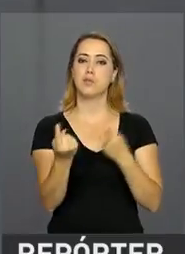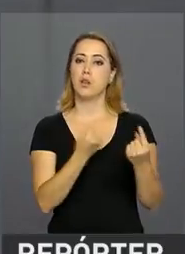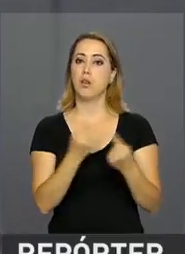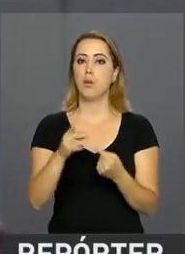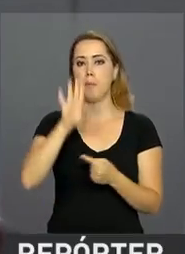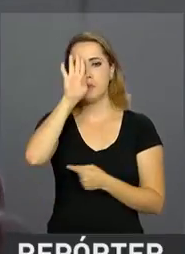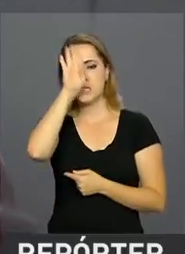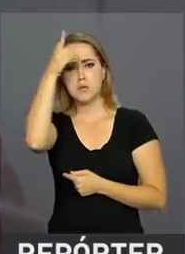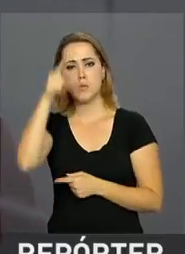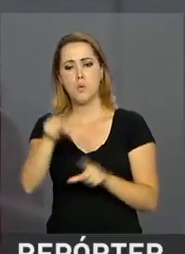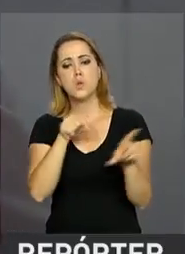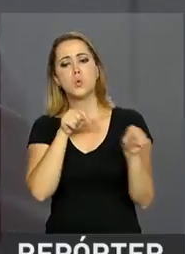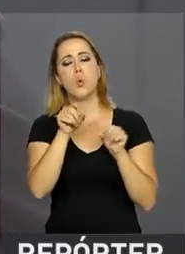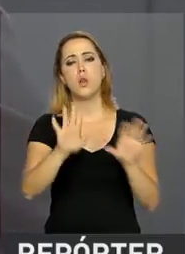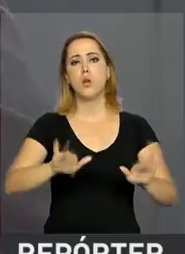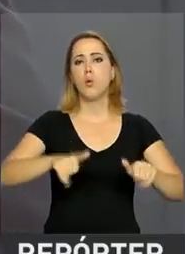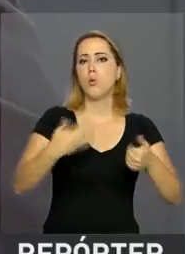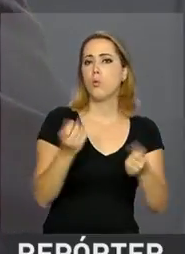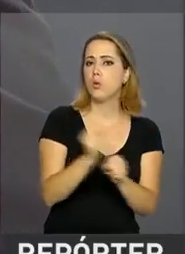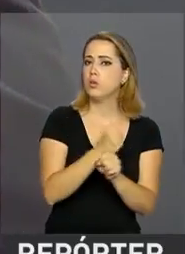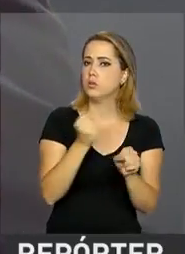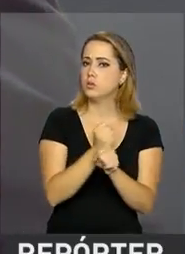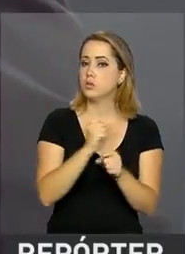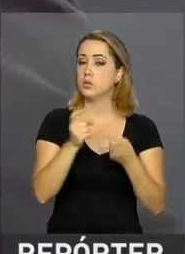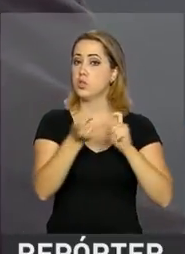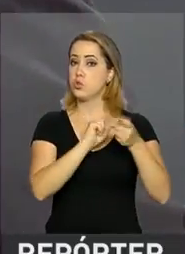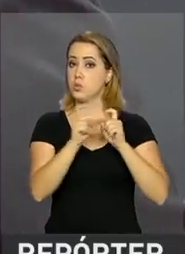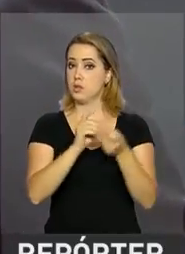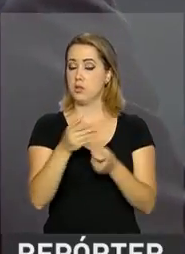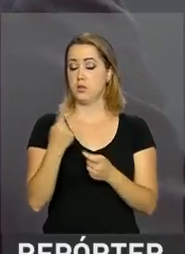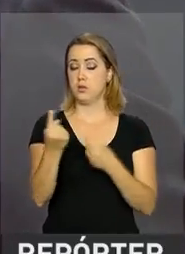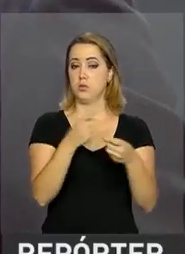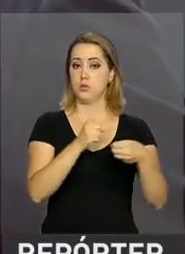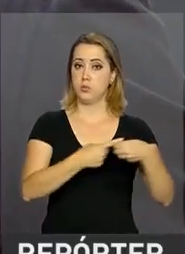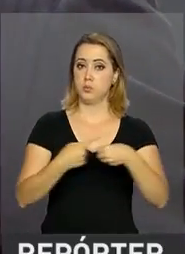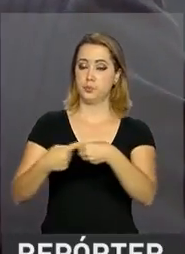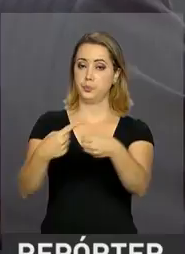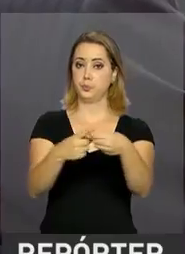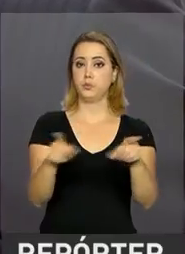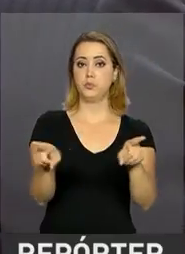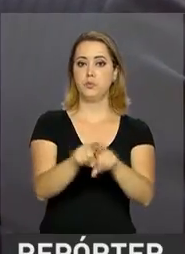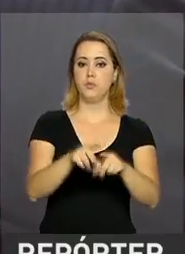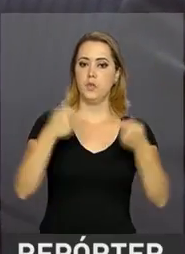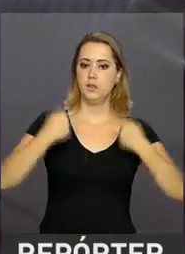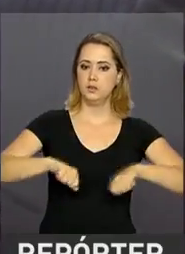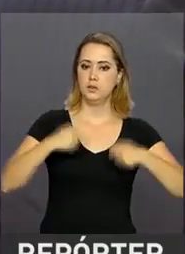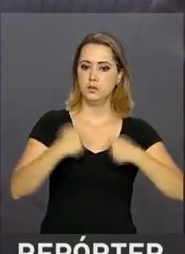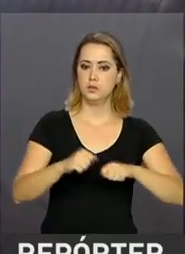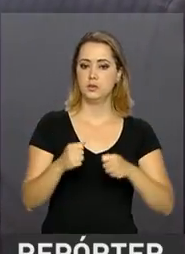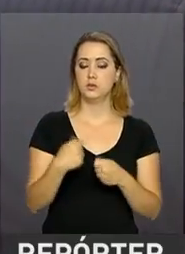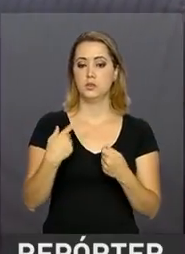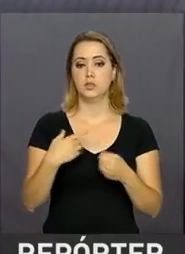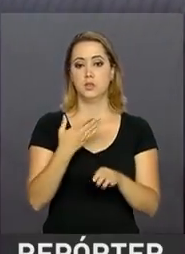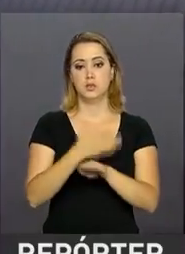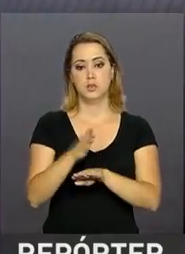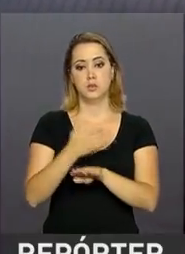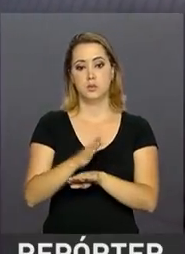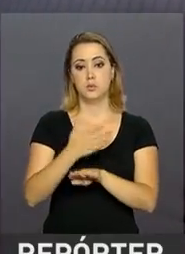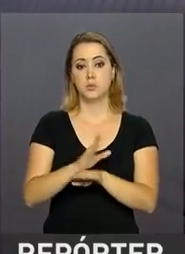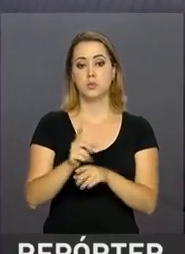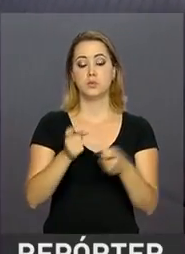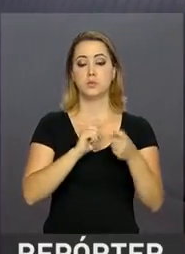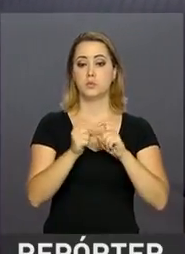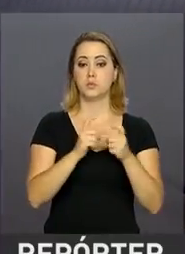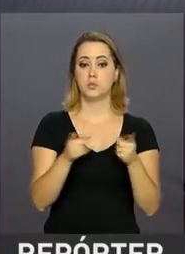priorização e um acompanhamento por parte da gestão Municipal da execução das obras e uma necessidade de capacitação Por parte dos